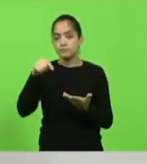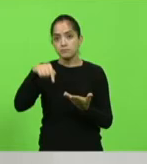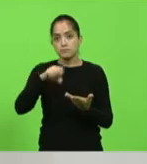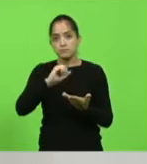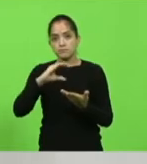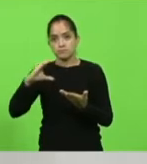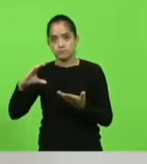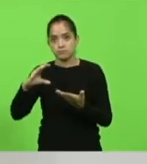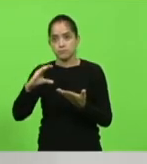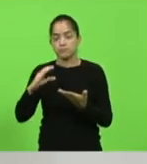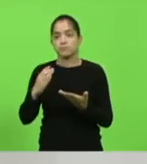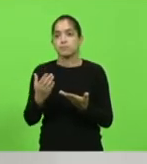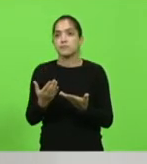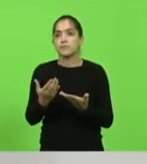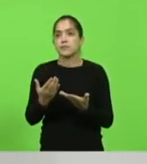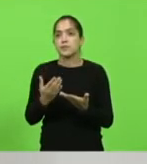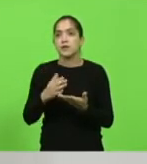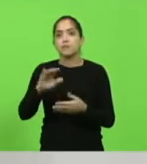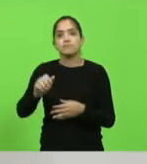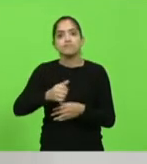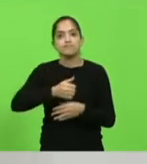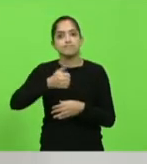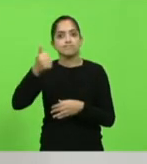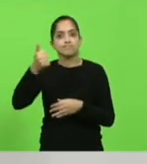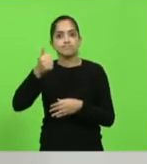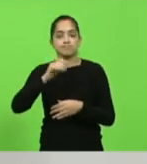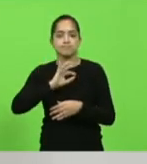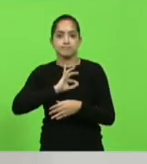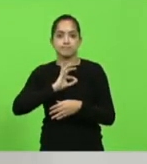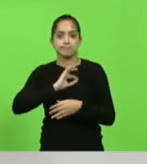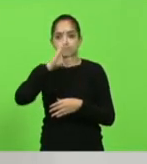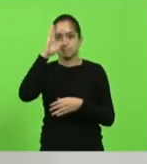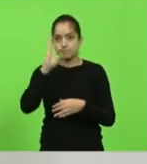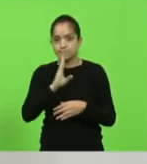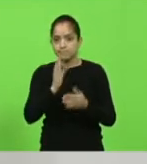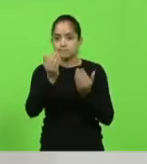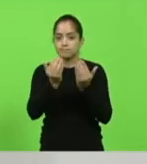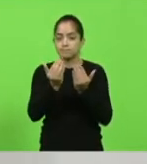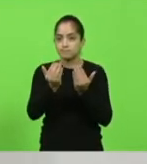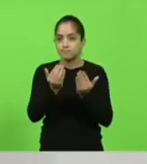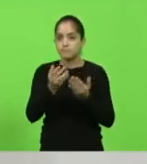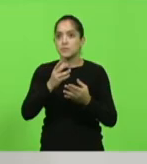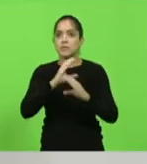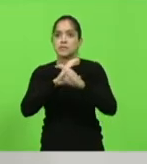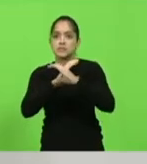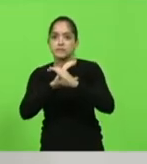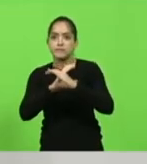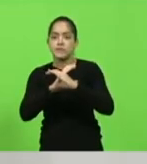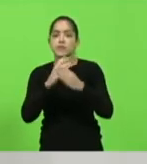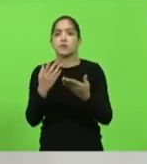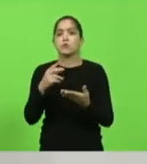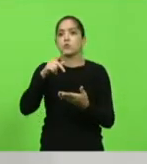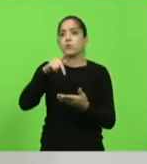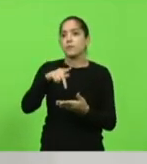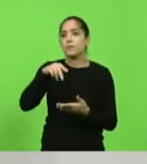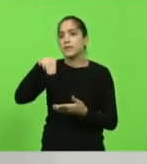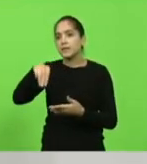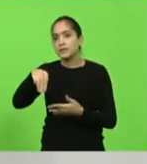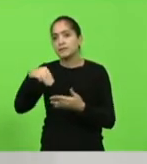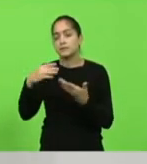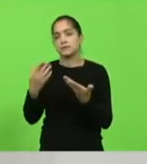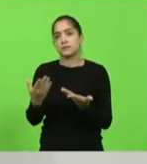Santa Catarina as melhores polícias do Brasil seja Polícia Civil seja a polícia